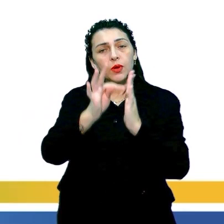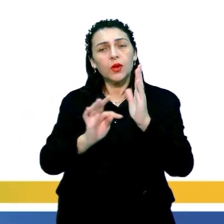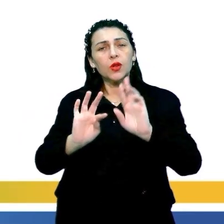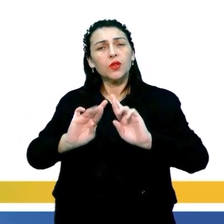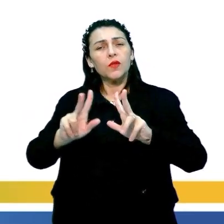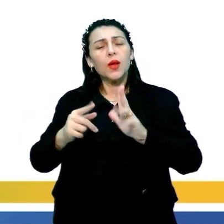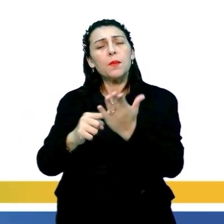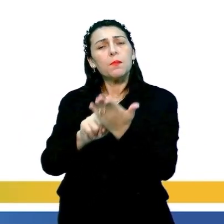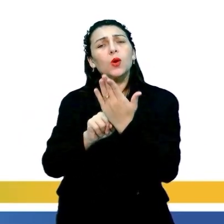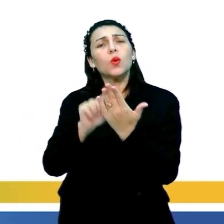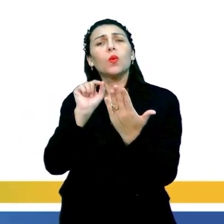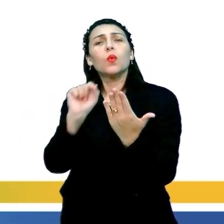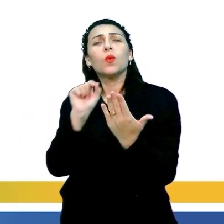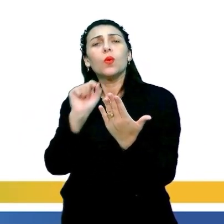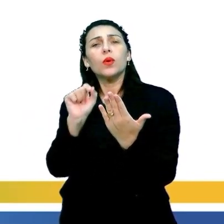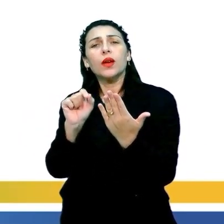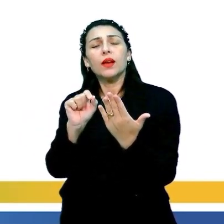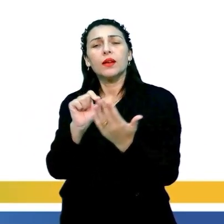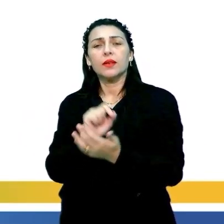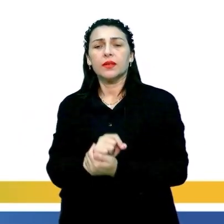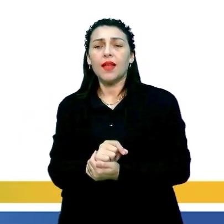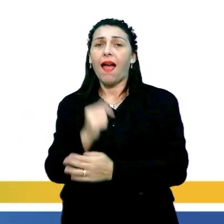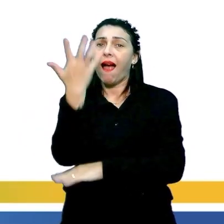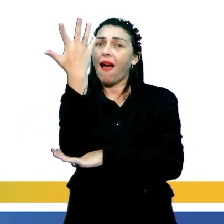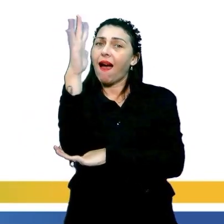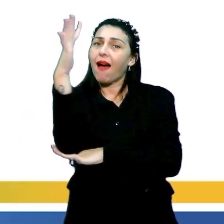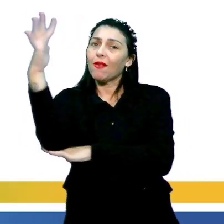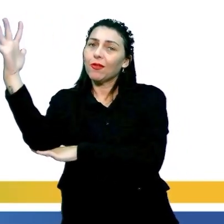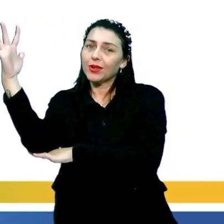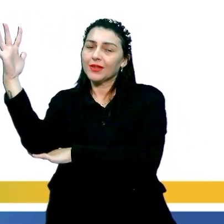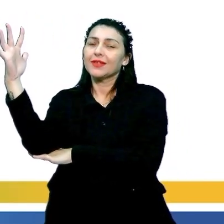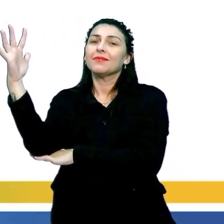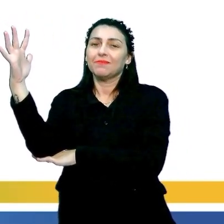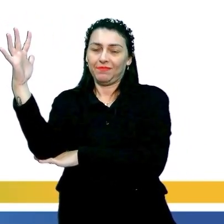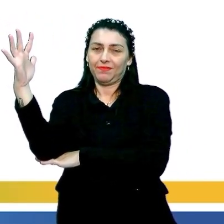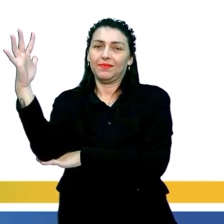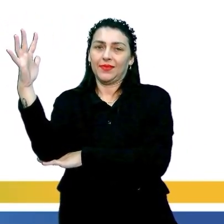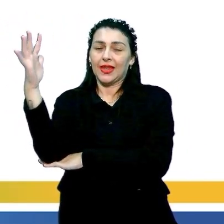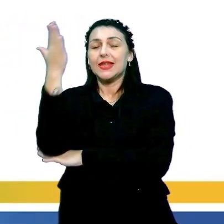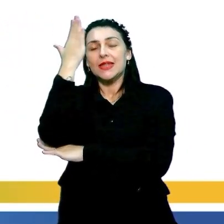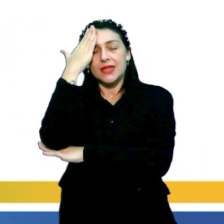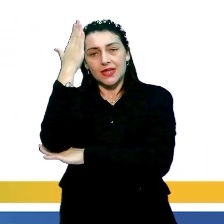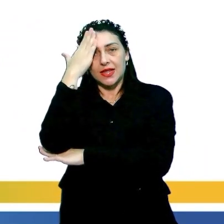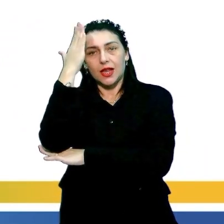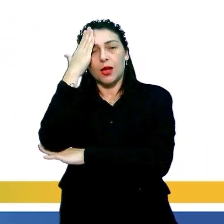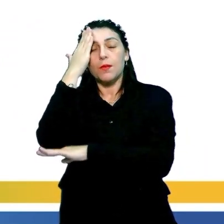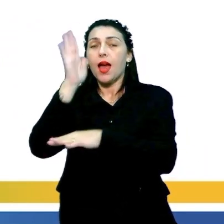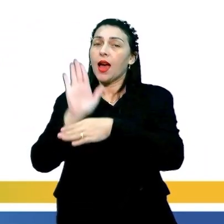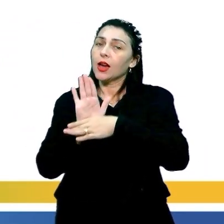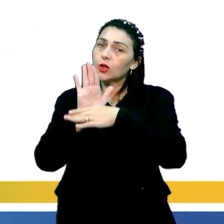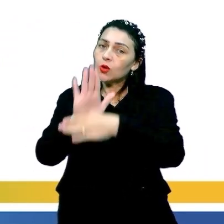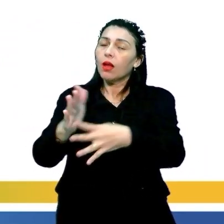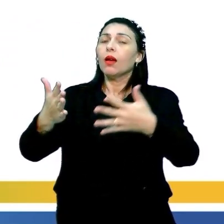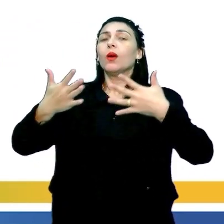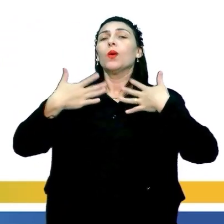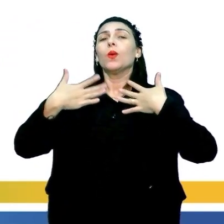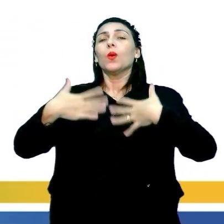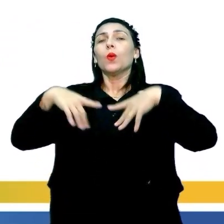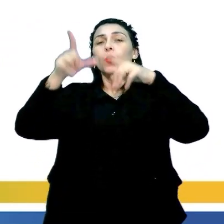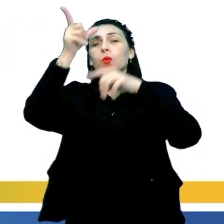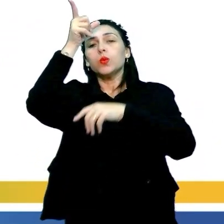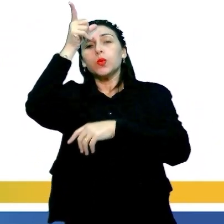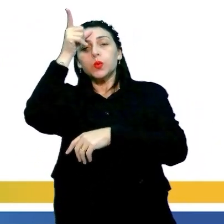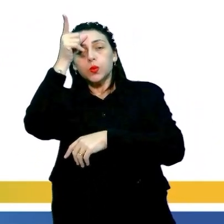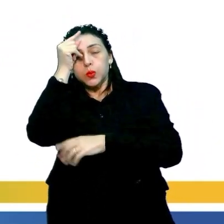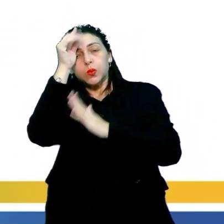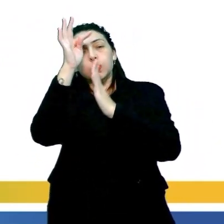que aí? O que é que nós temos aí nesse esqueminha? Árvores, né? As árvores, a gente sabe que elas contribuem para amenizar a temperatura